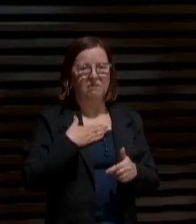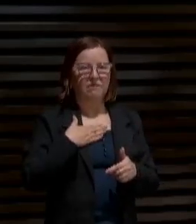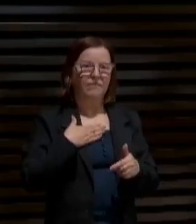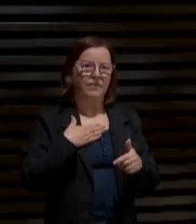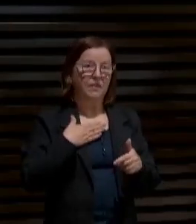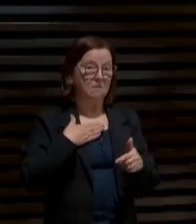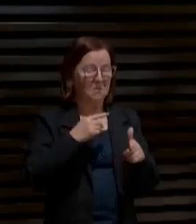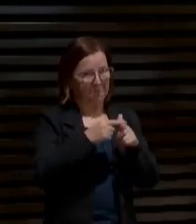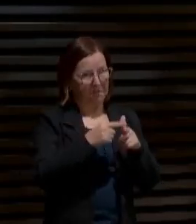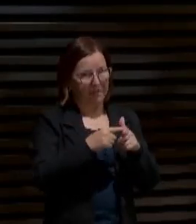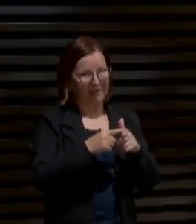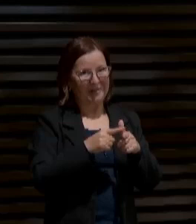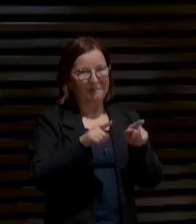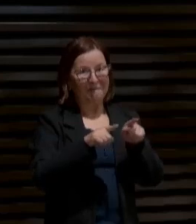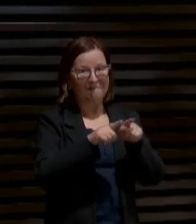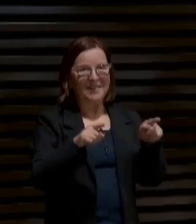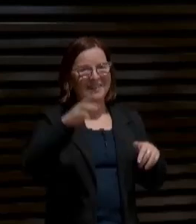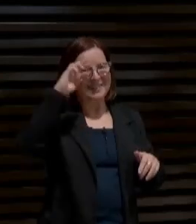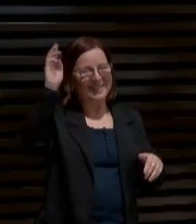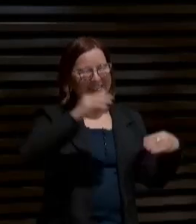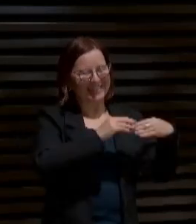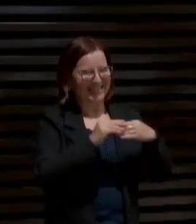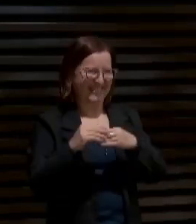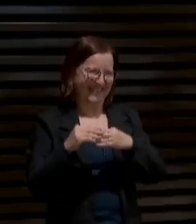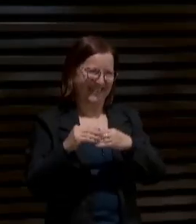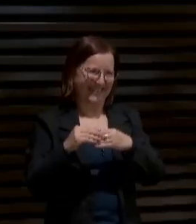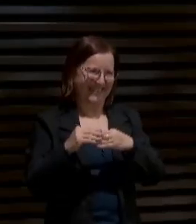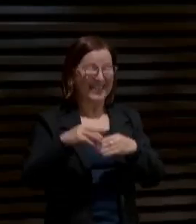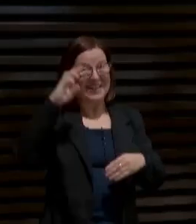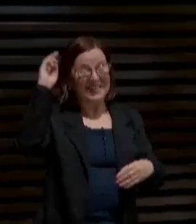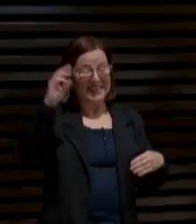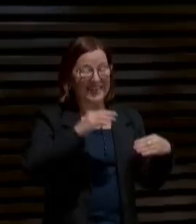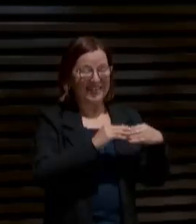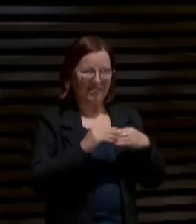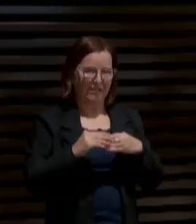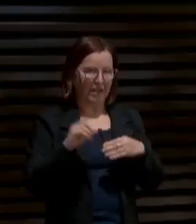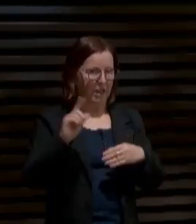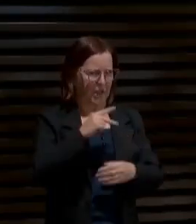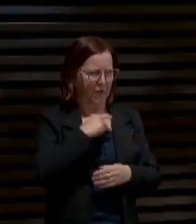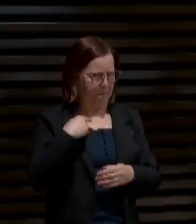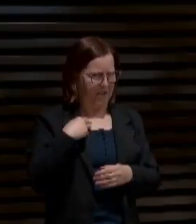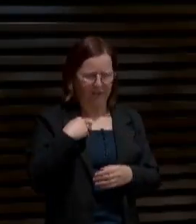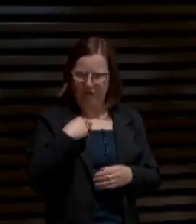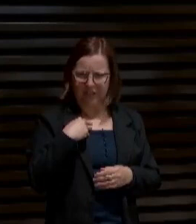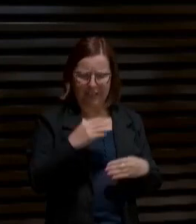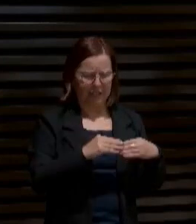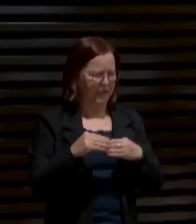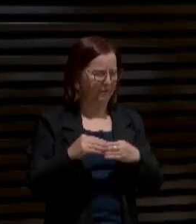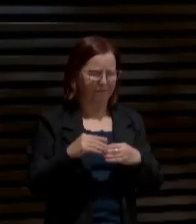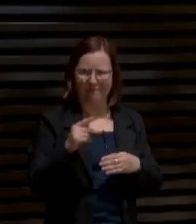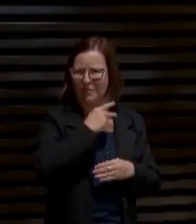juntos porque o Senhor está conduzindo o senhor que conduzia a sua igreja não é pastor que conduz igreja não é